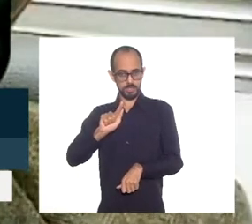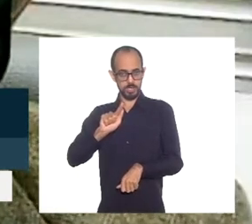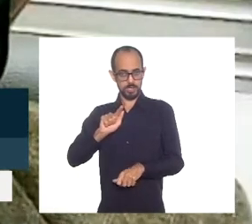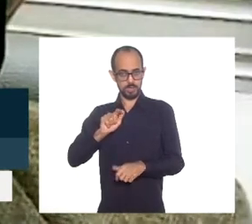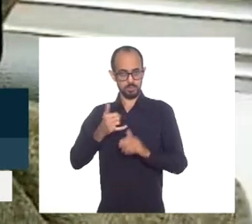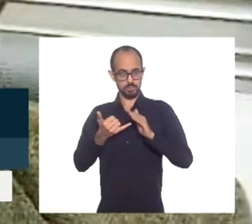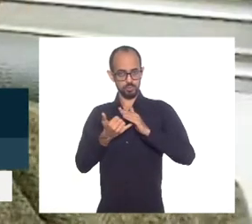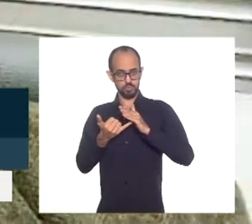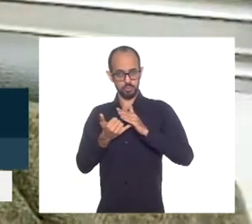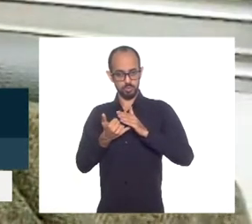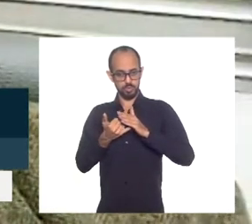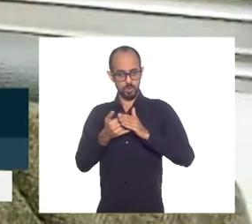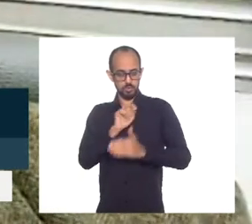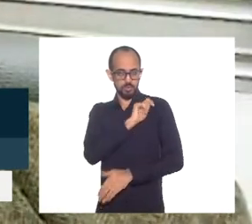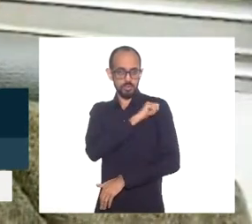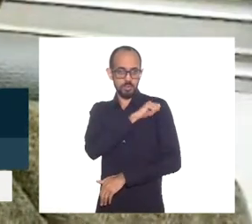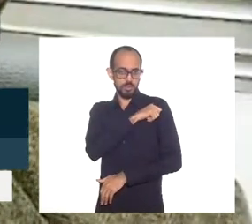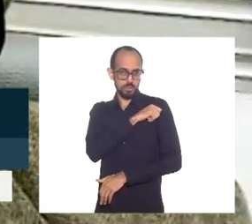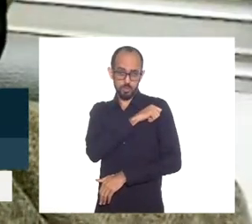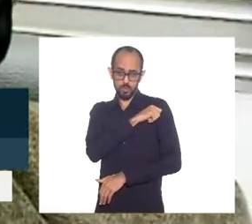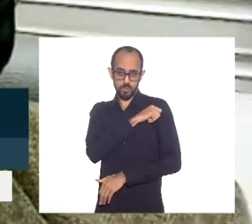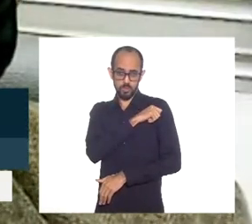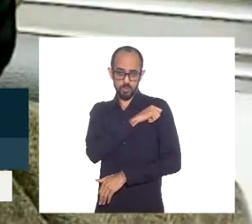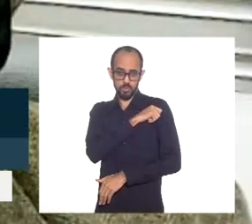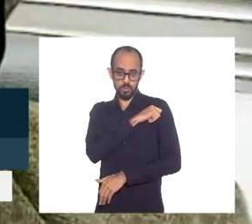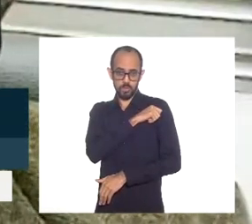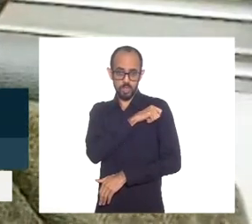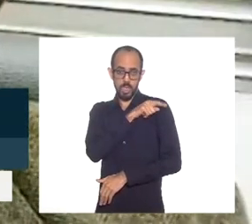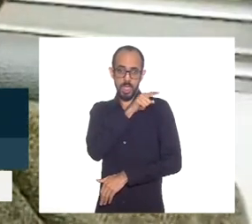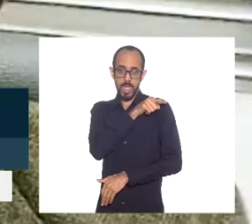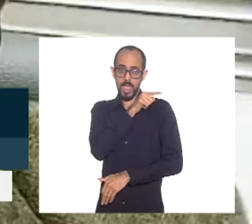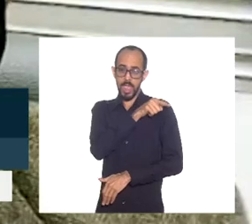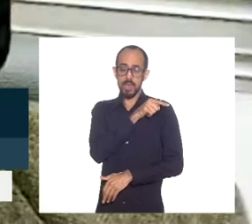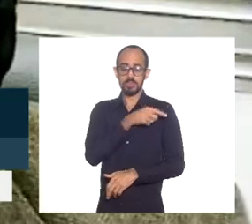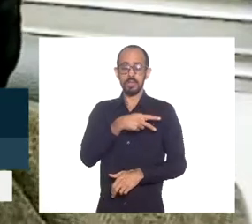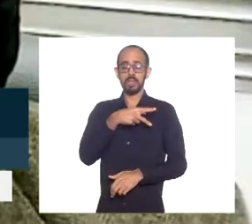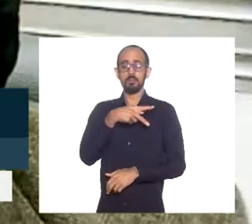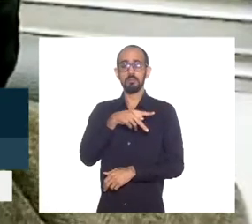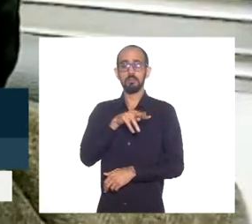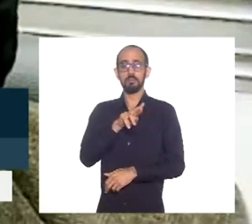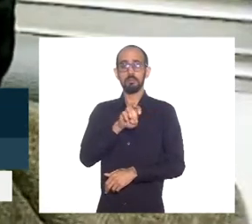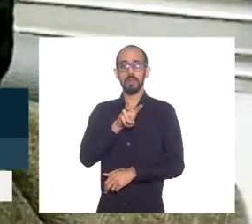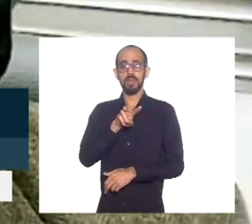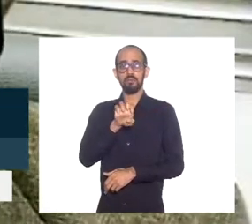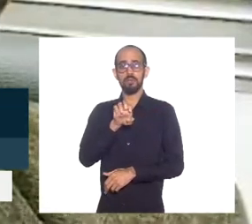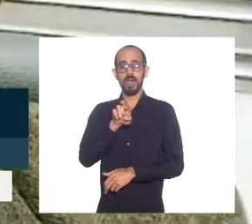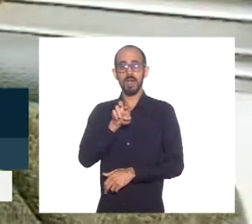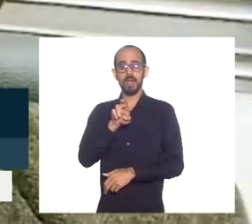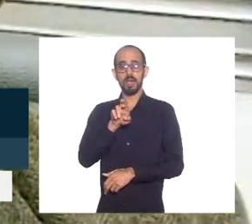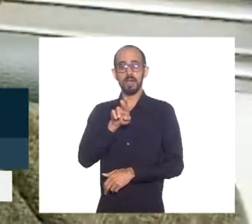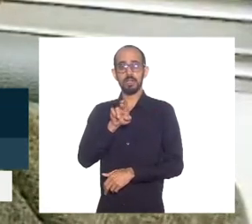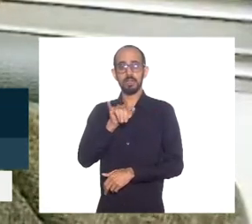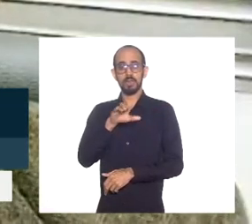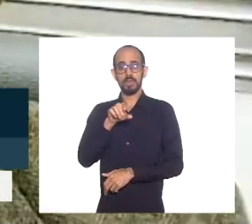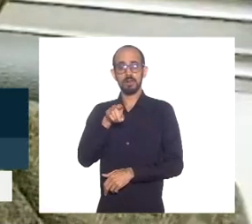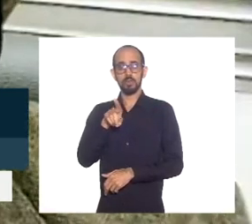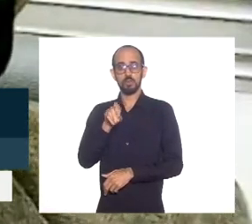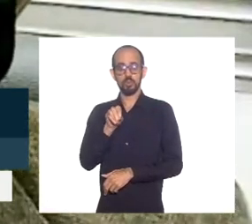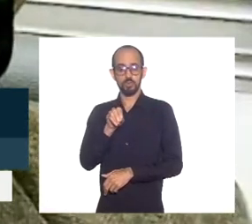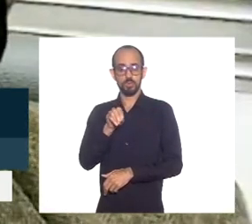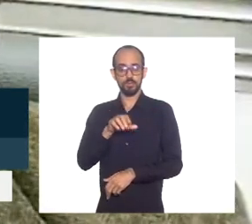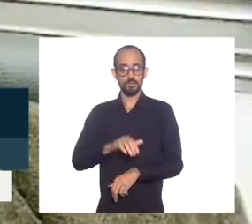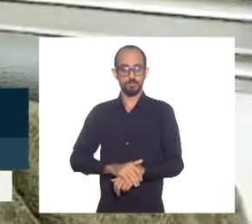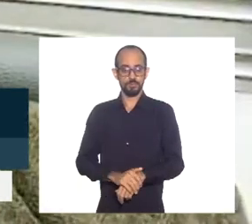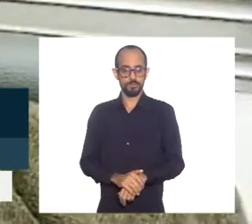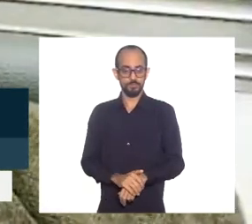fiscaliza, ela estaria prevaricando, que é crime previsto no Código Penal, porque